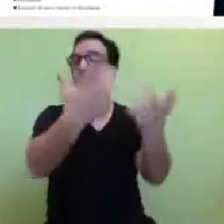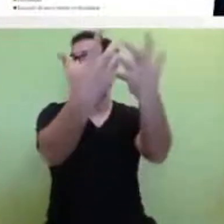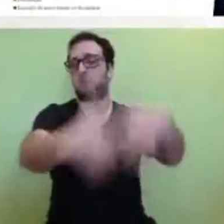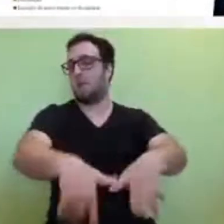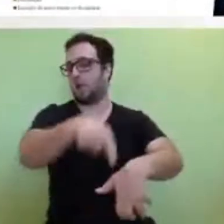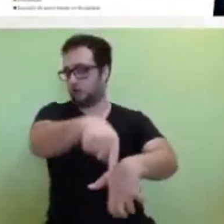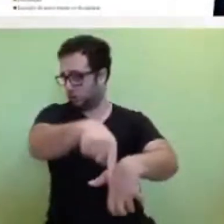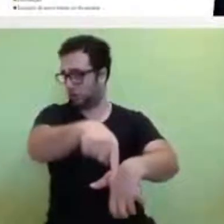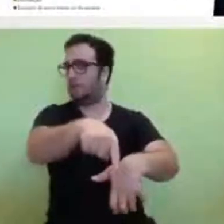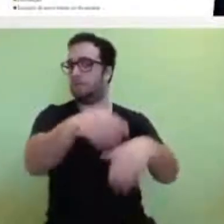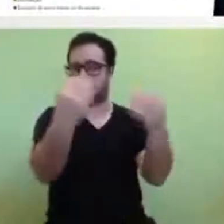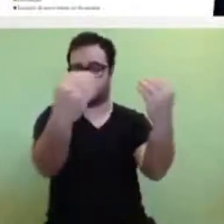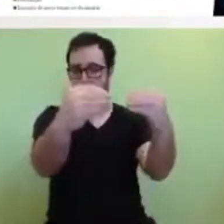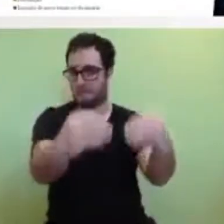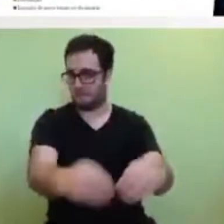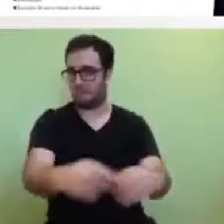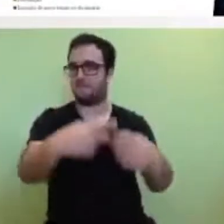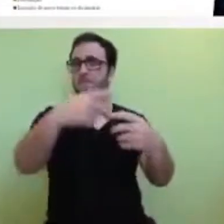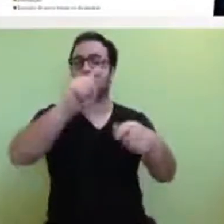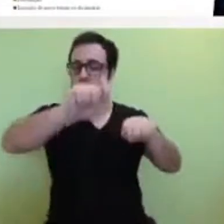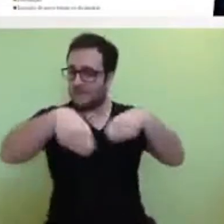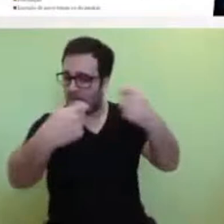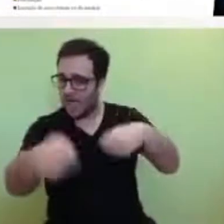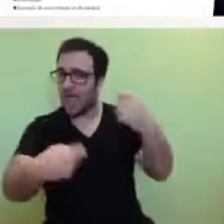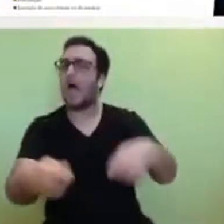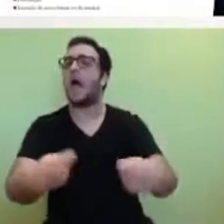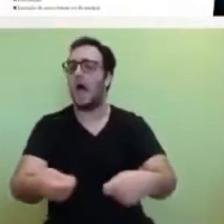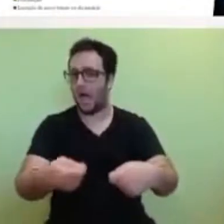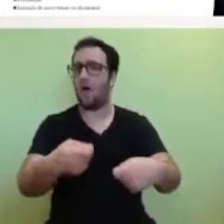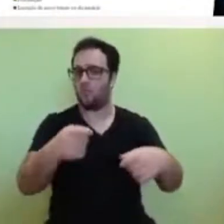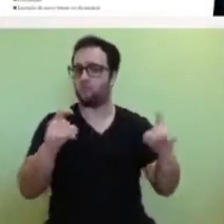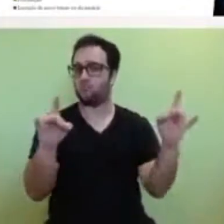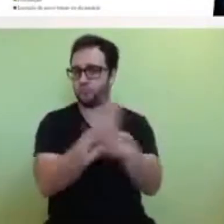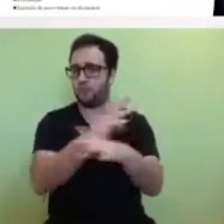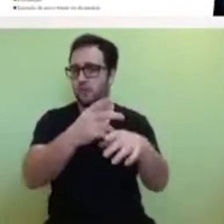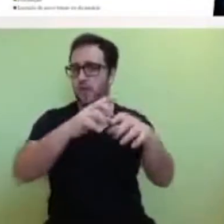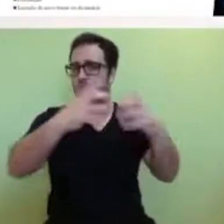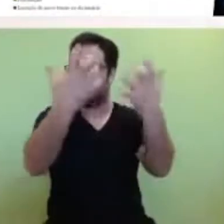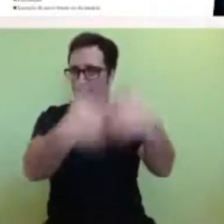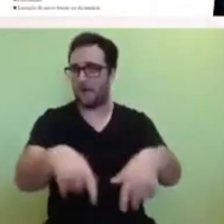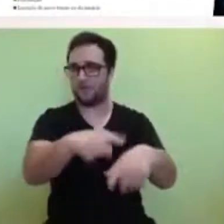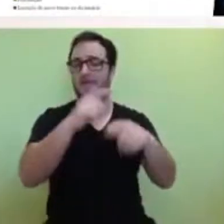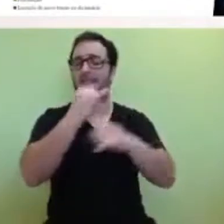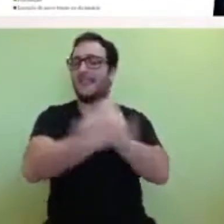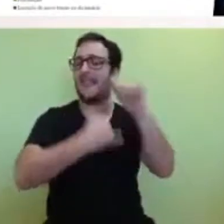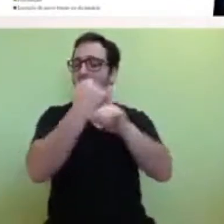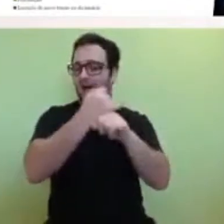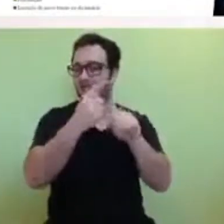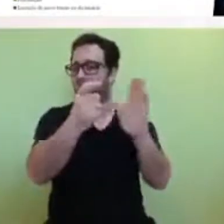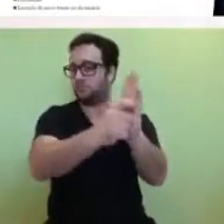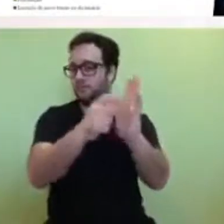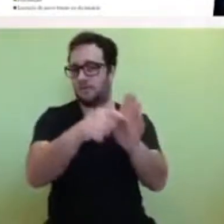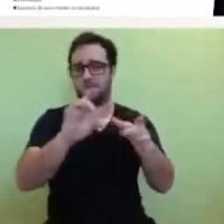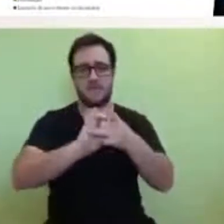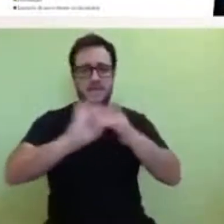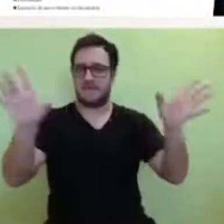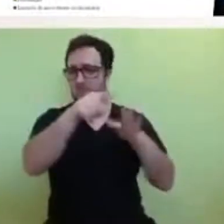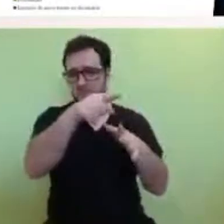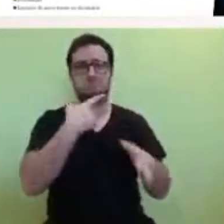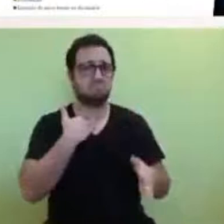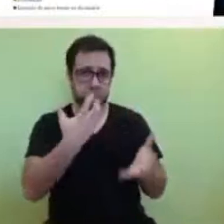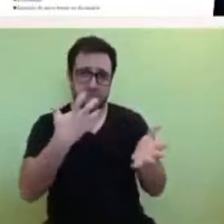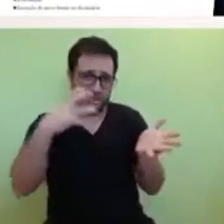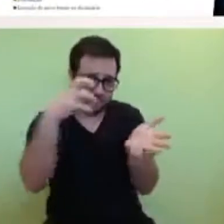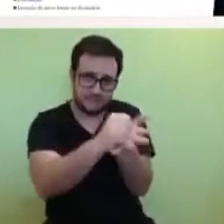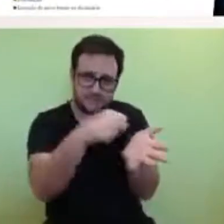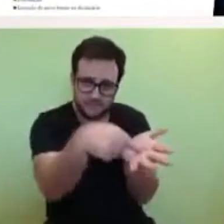uma série de sinais, porque ele é um programa de registro, ele é um programa aberto, qualquer pessoa pode entrar lá, escrever um sinal e